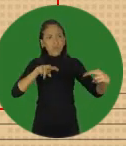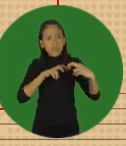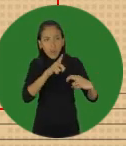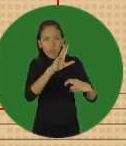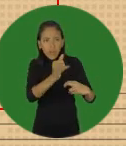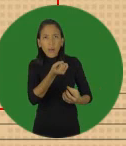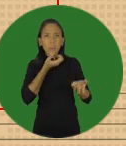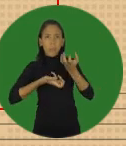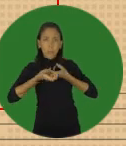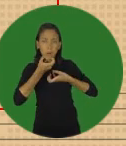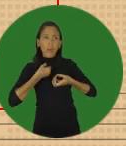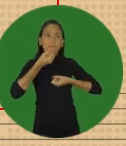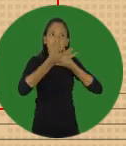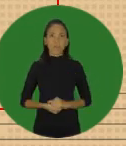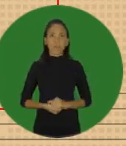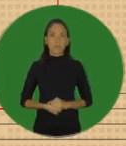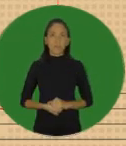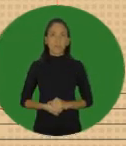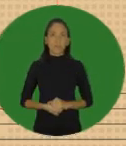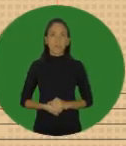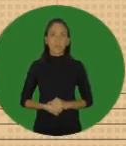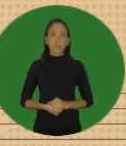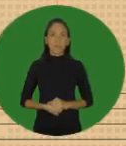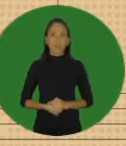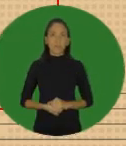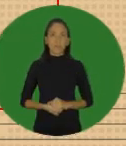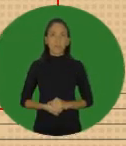solicitando os seus dados tenha a mesma.